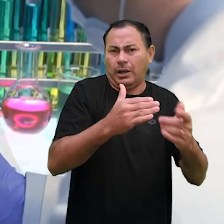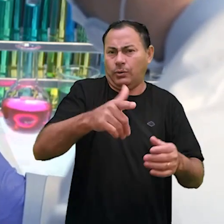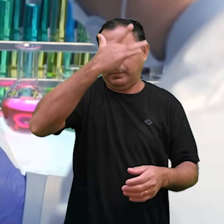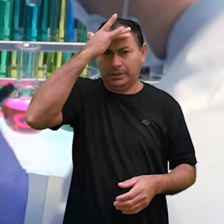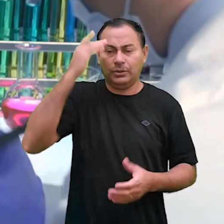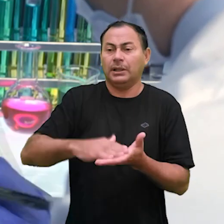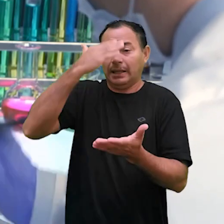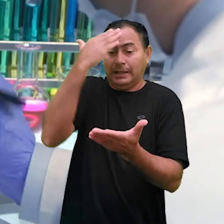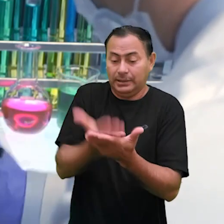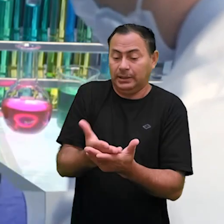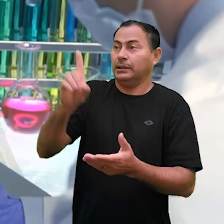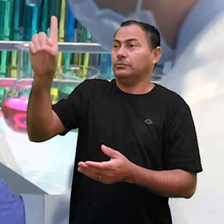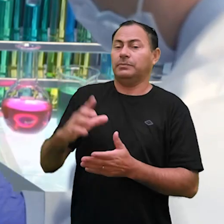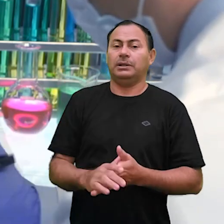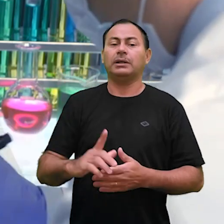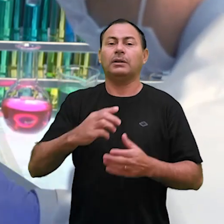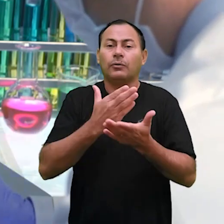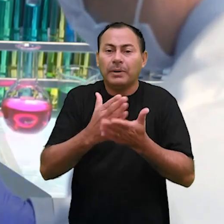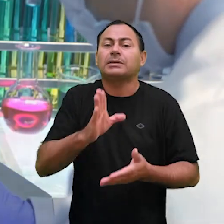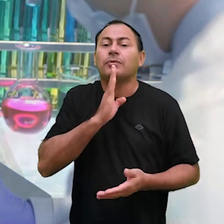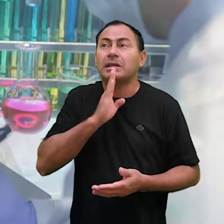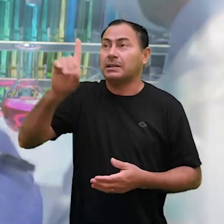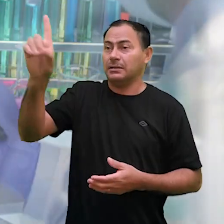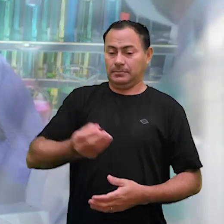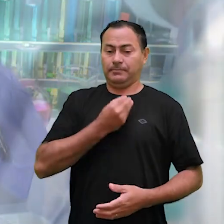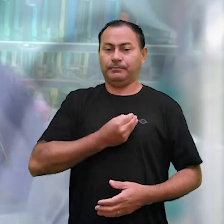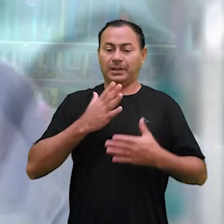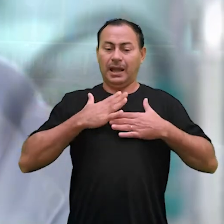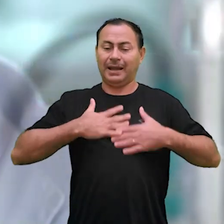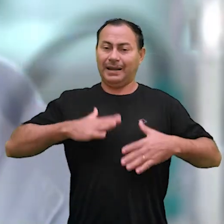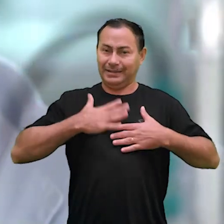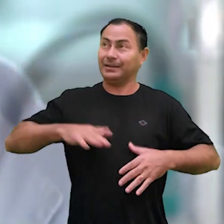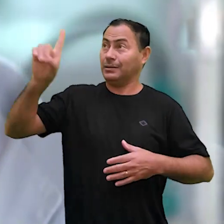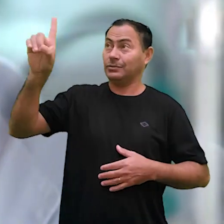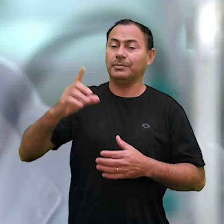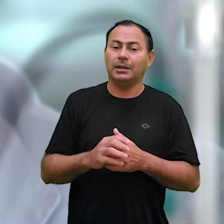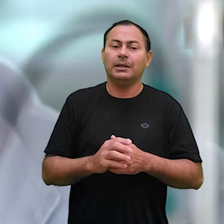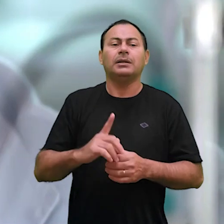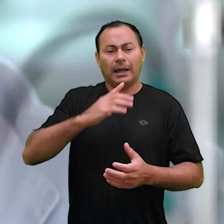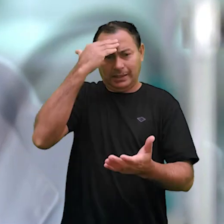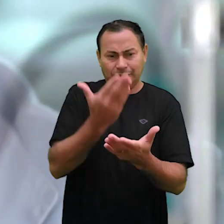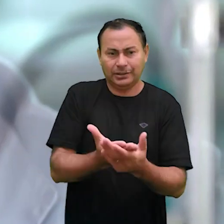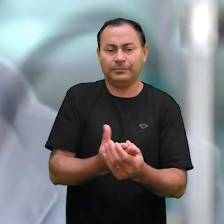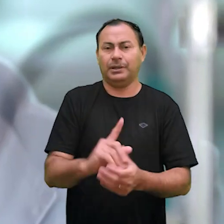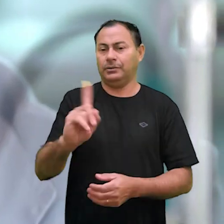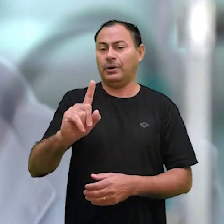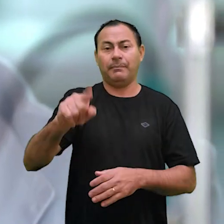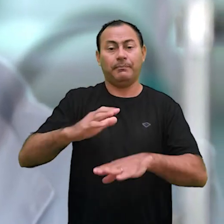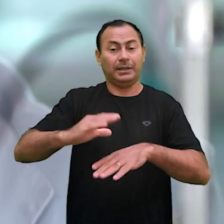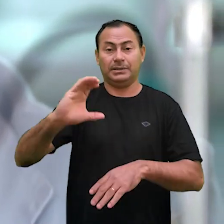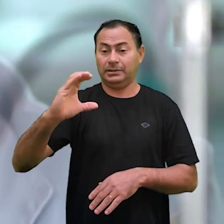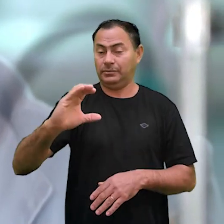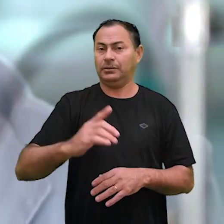como qualquer outra pessoa, quando ele crê no sobrenatural, quando ele chega a conhecer a Deus e viver uma vida que agrade a Deus, quando ele chega a